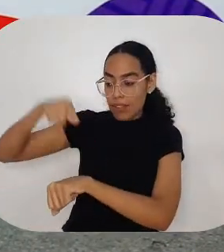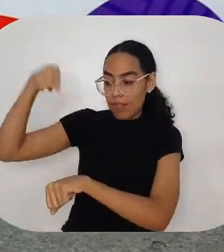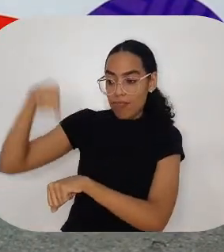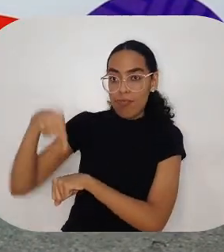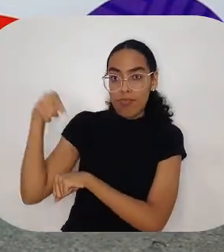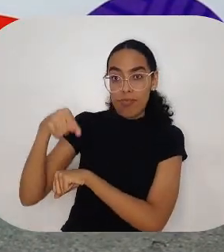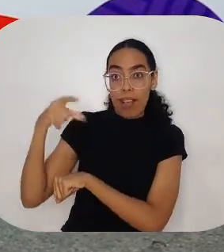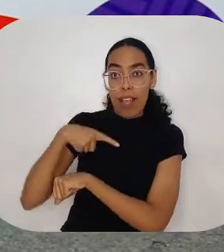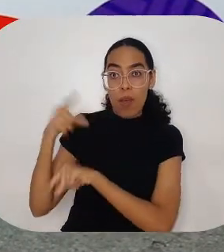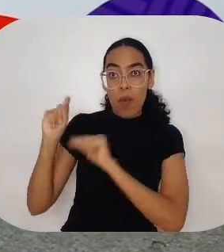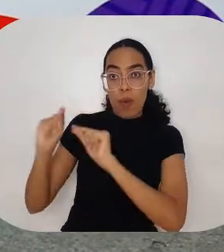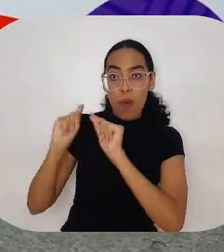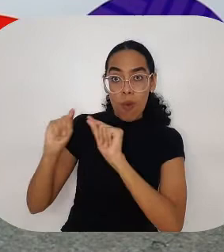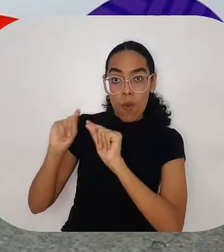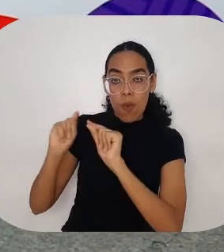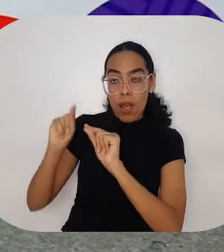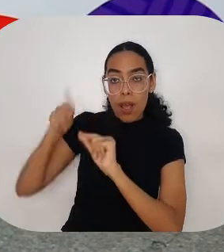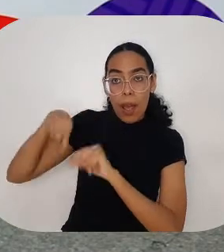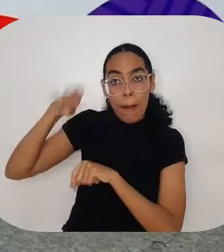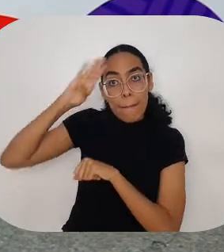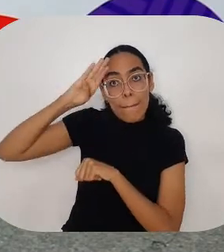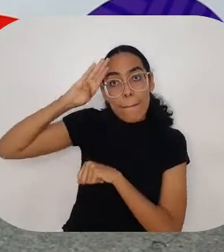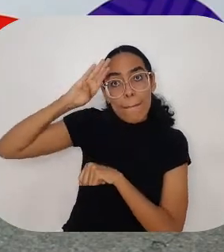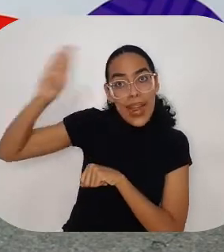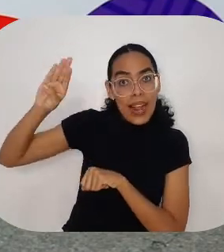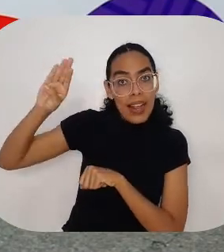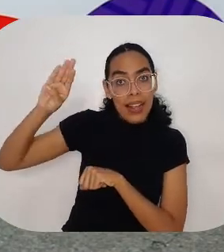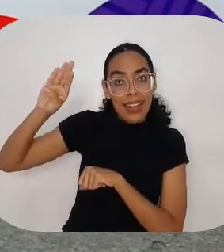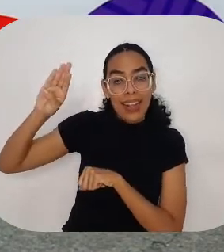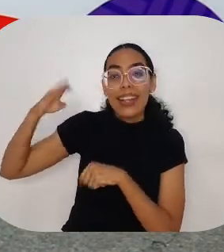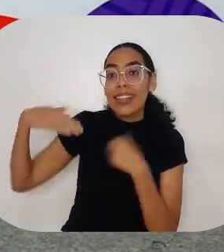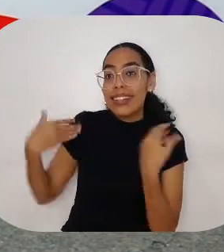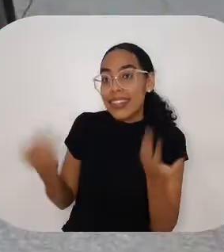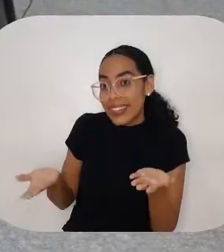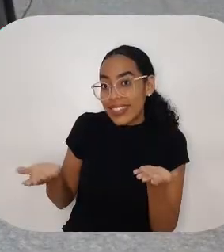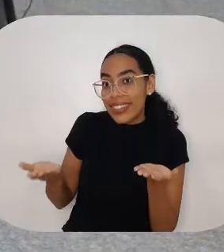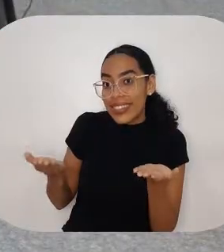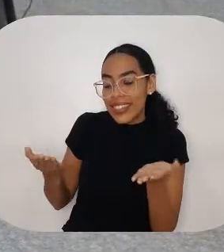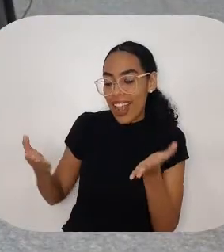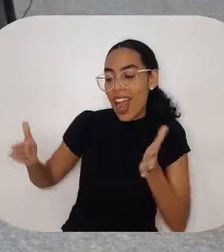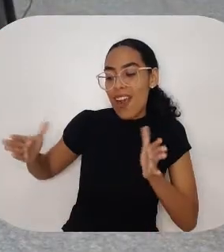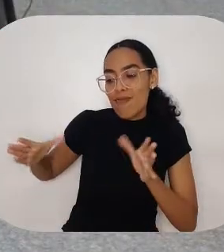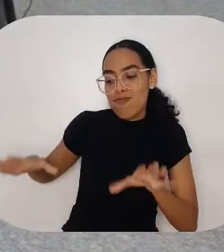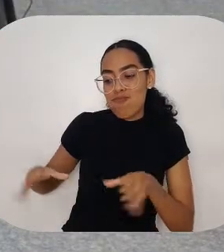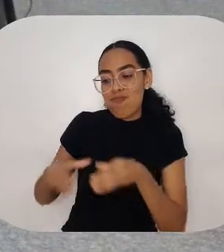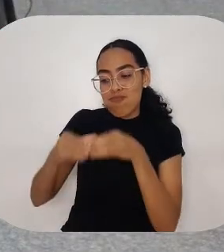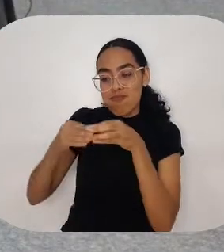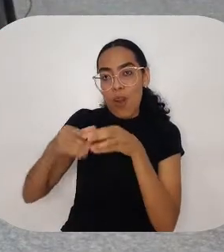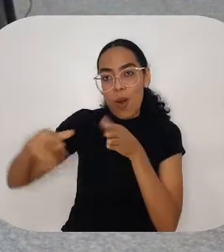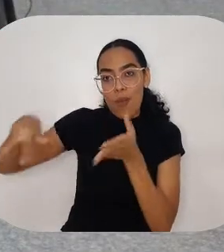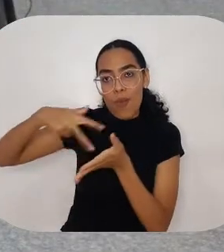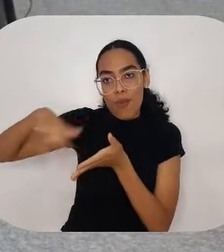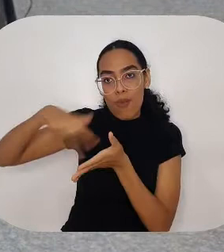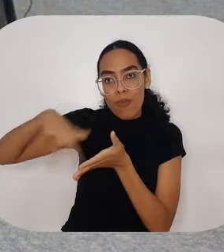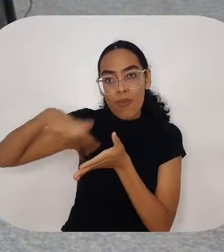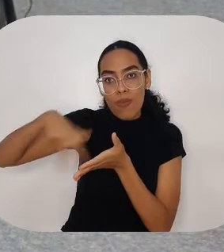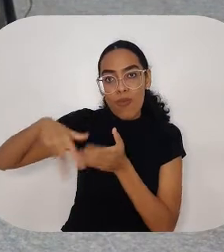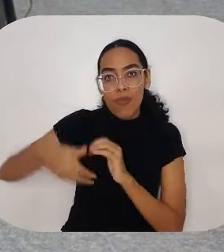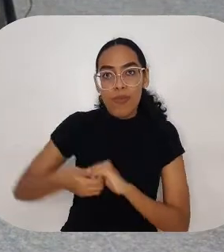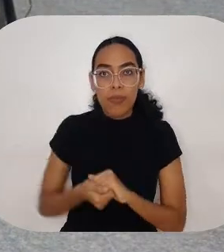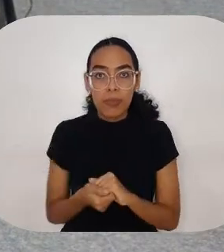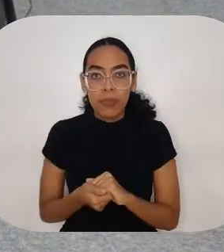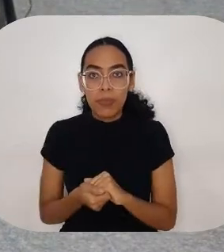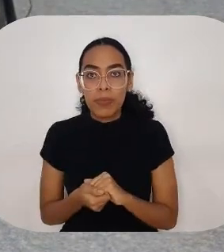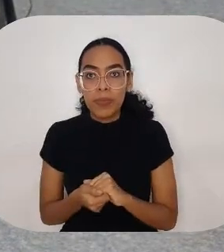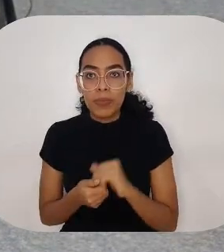espaço reservado para a principal atração. A quadrilha. A quadrilha. A quadrilha. E